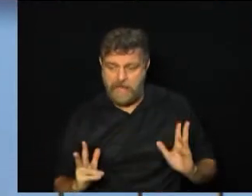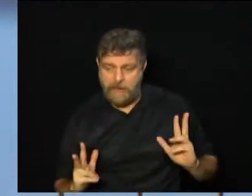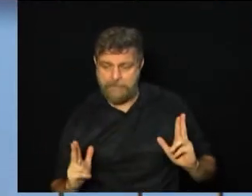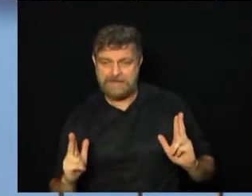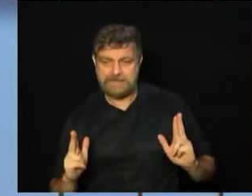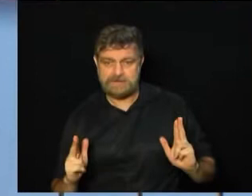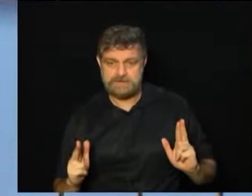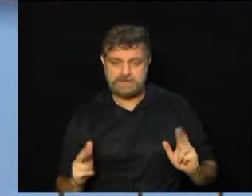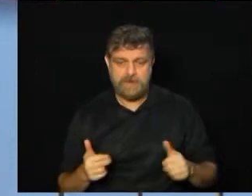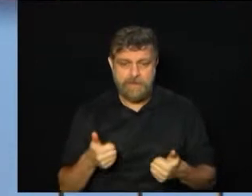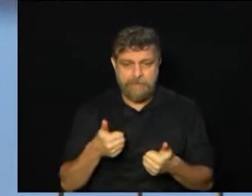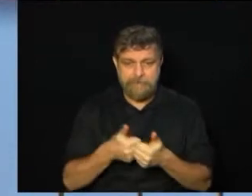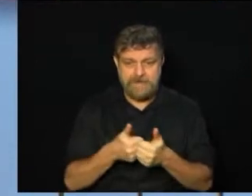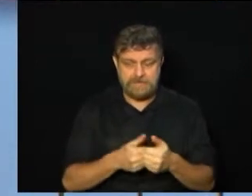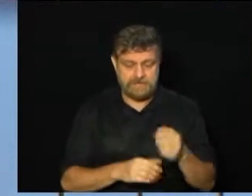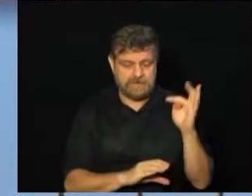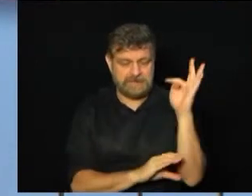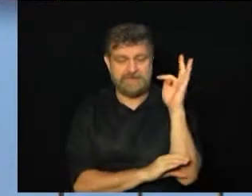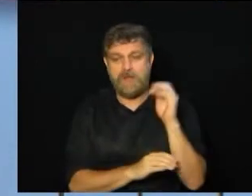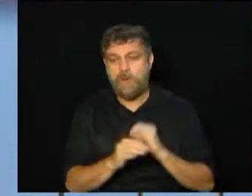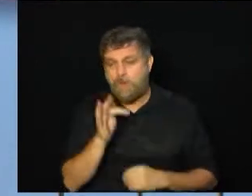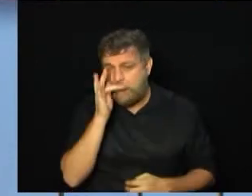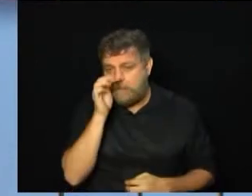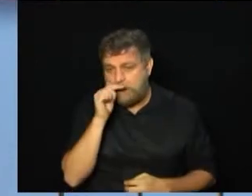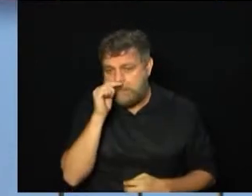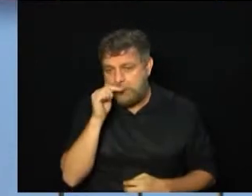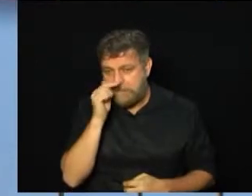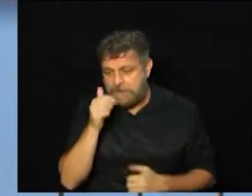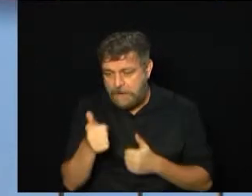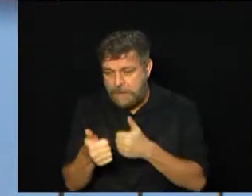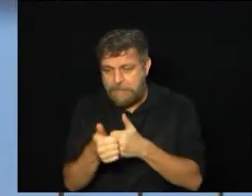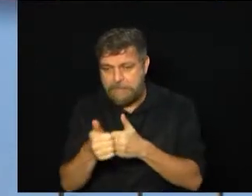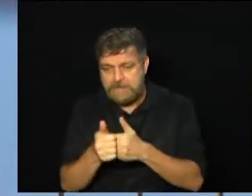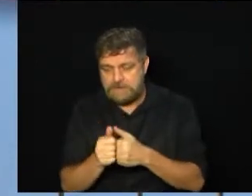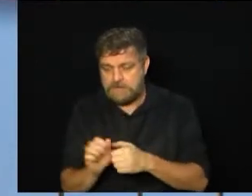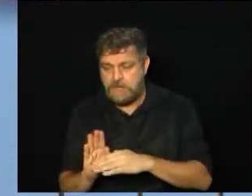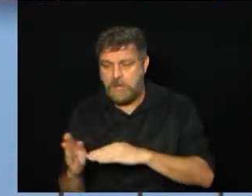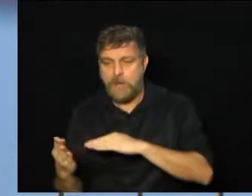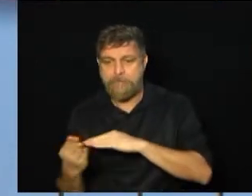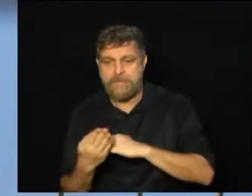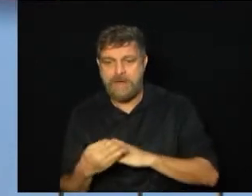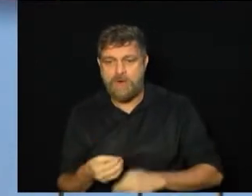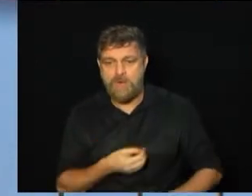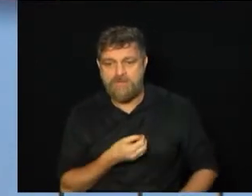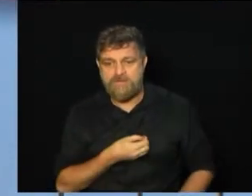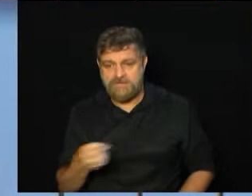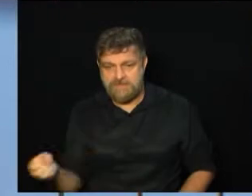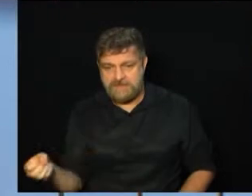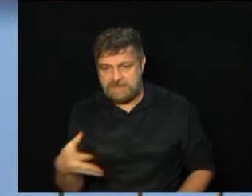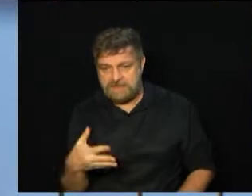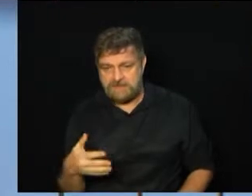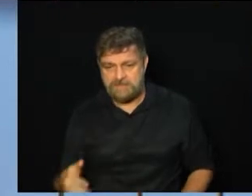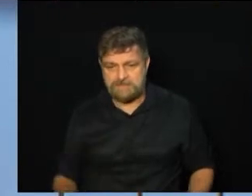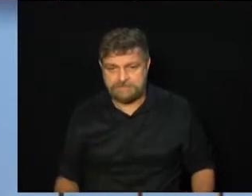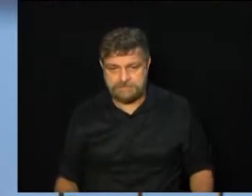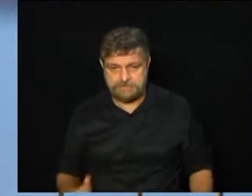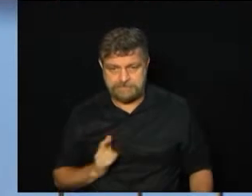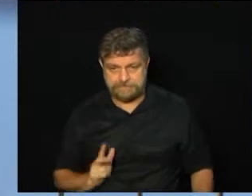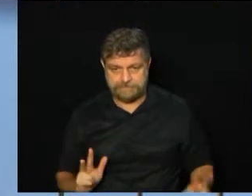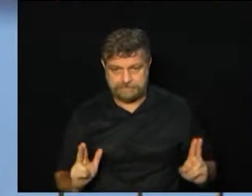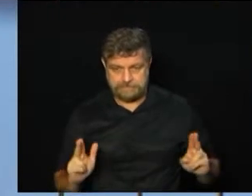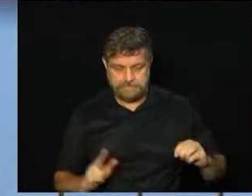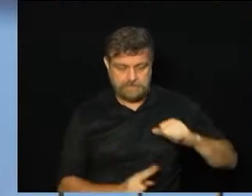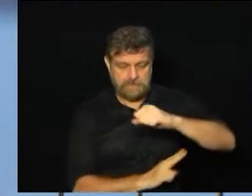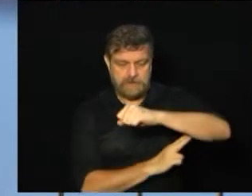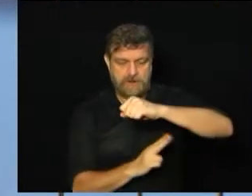ali perto do terminal Ouro Verde, nas proximidades do Vida Nova, no trecho Ponte e bem no trecho Ponte sobre